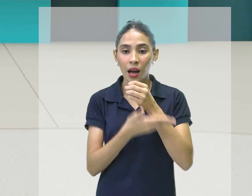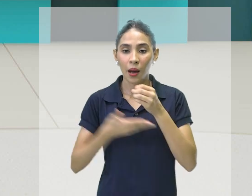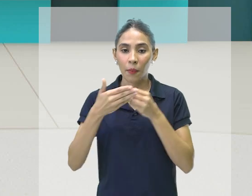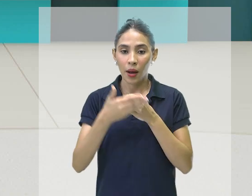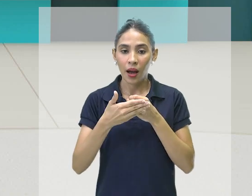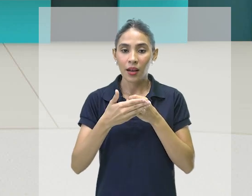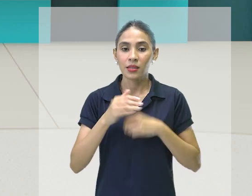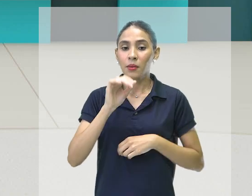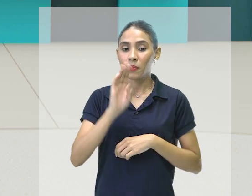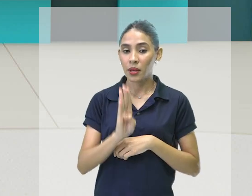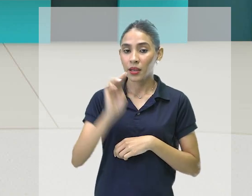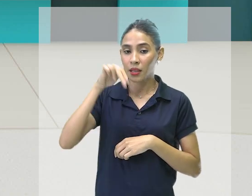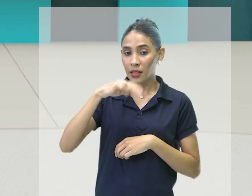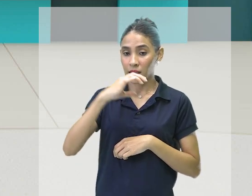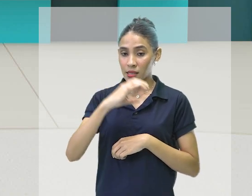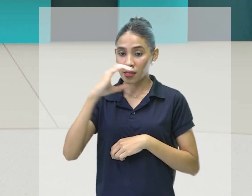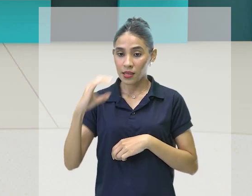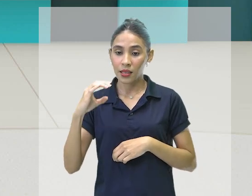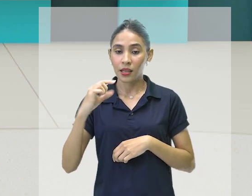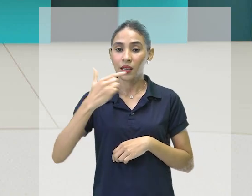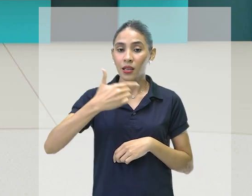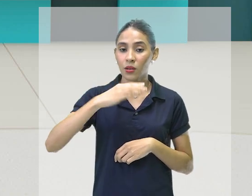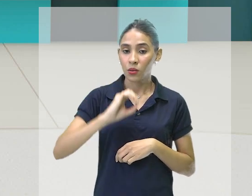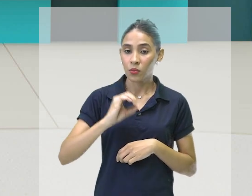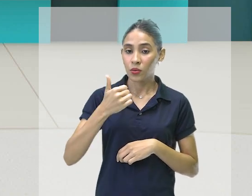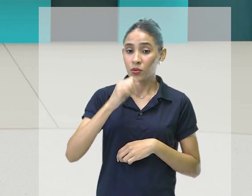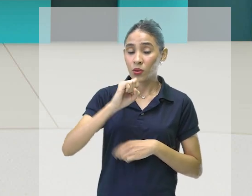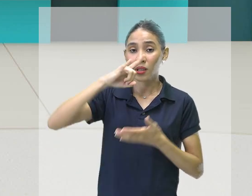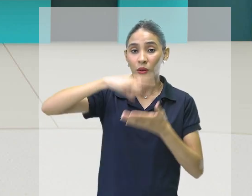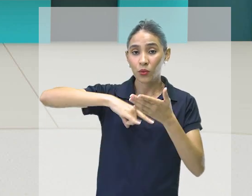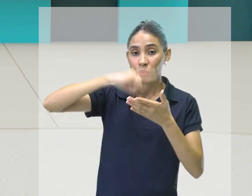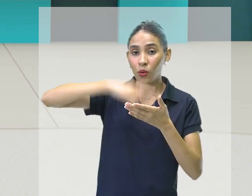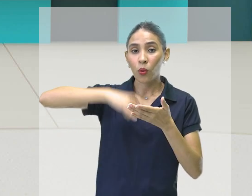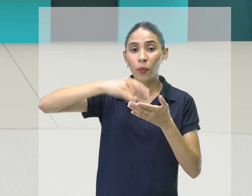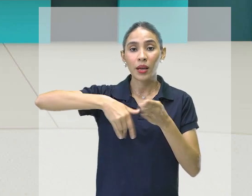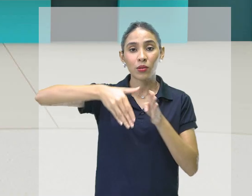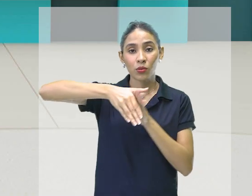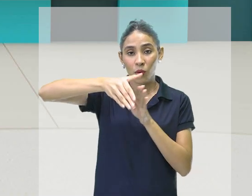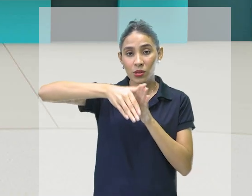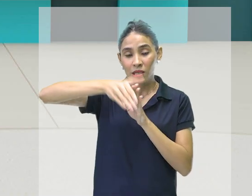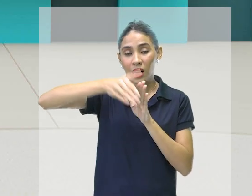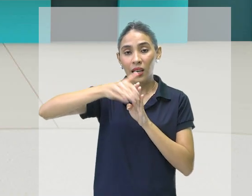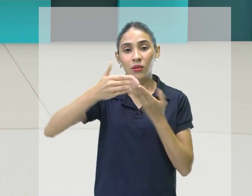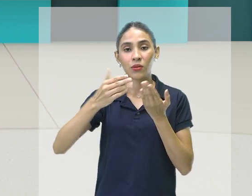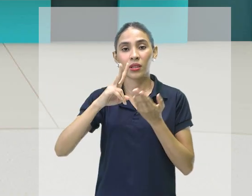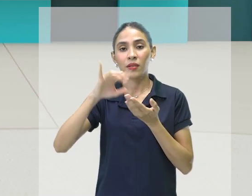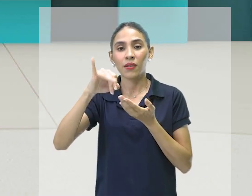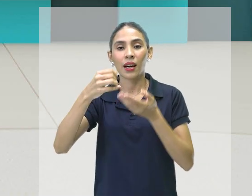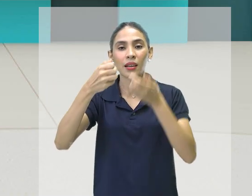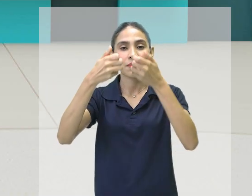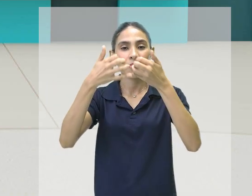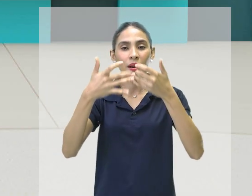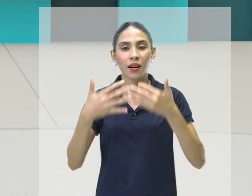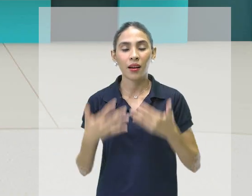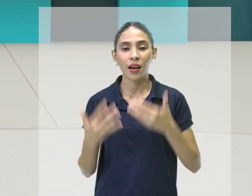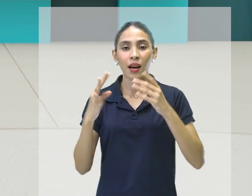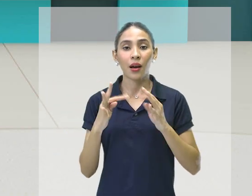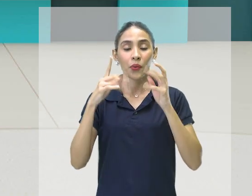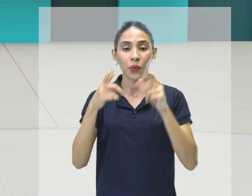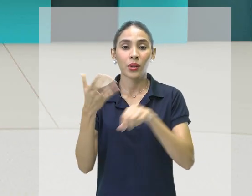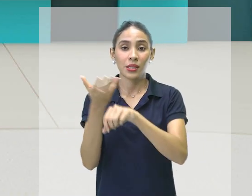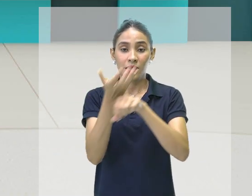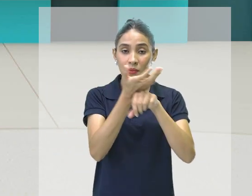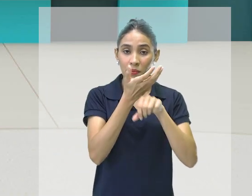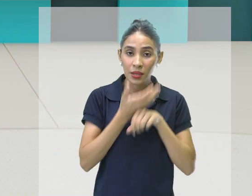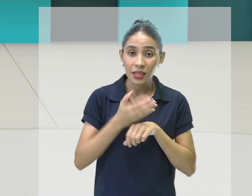Base Nacional Comum Curricular, que é a BNCC, que é o documento norteador, né, que dá um norte aí para